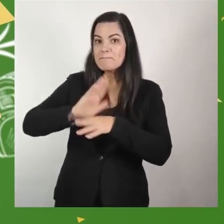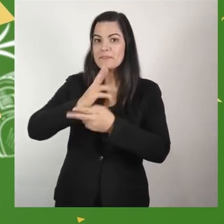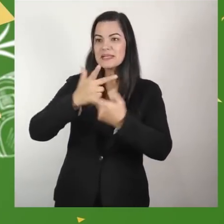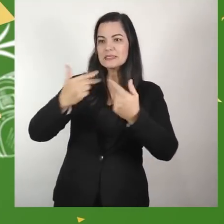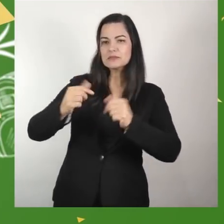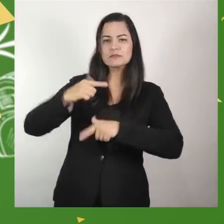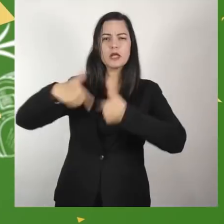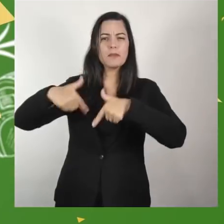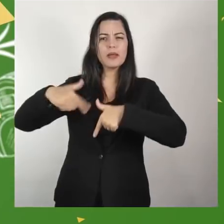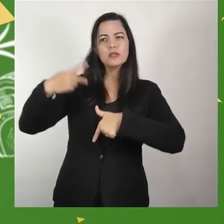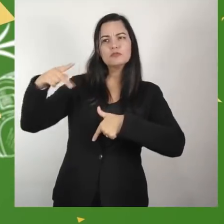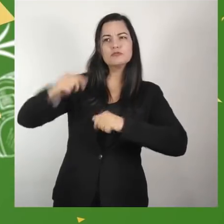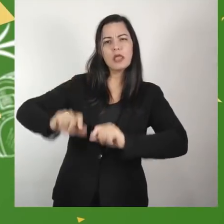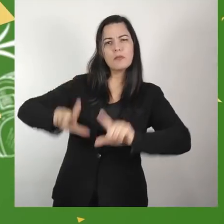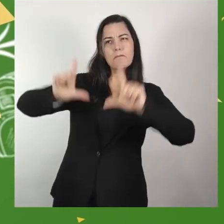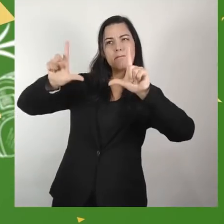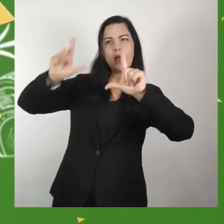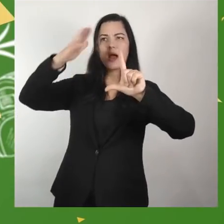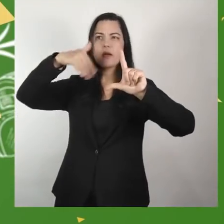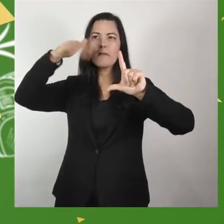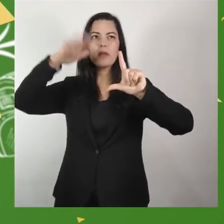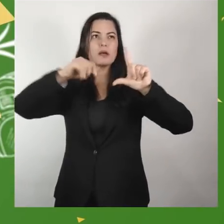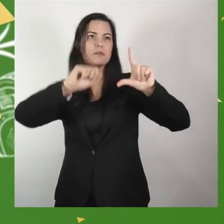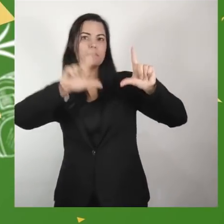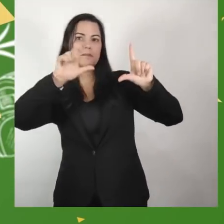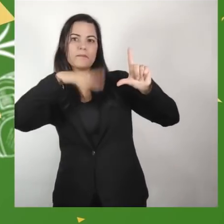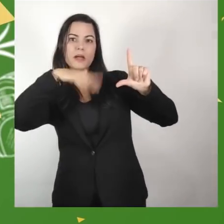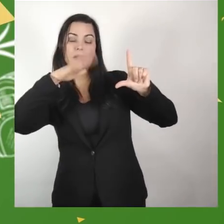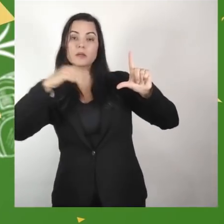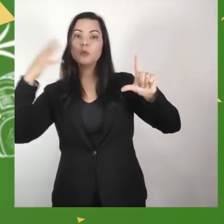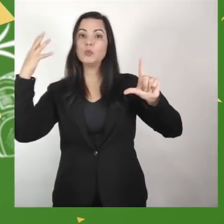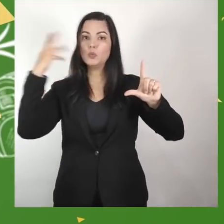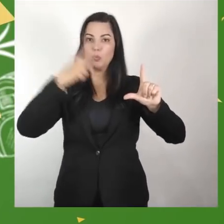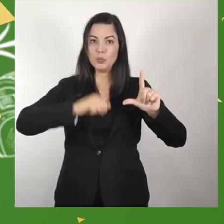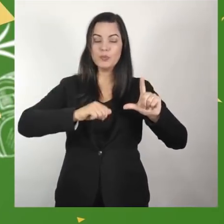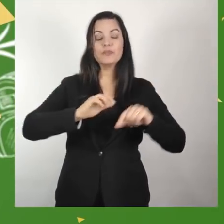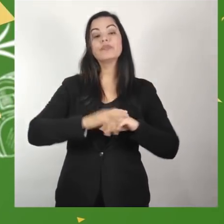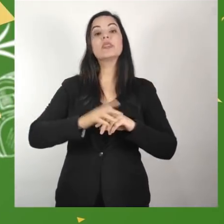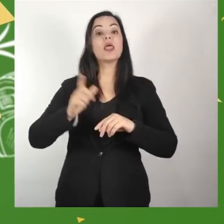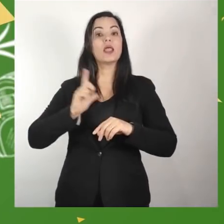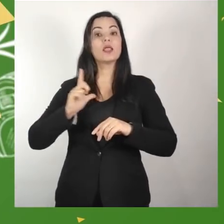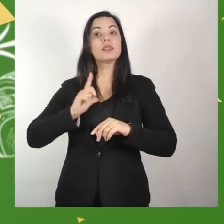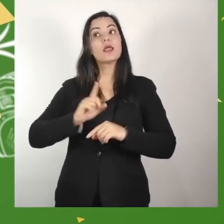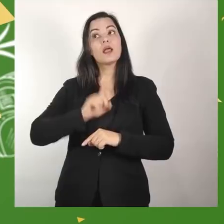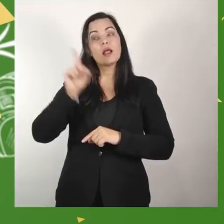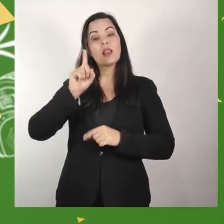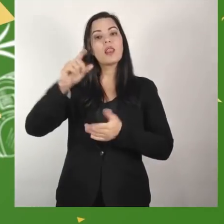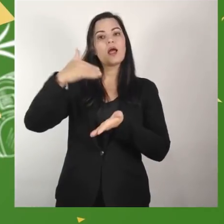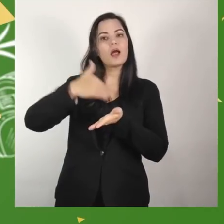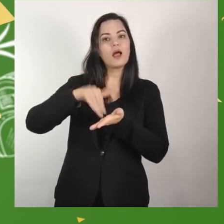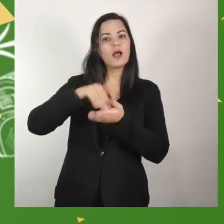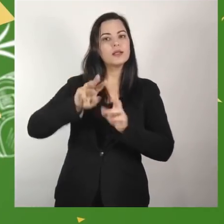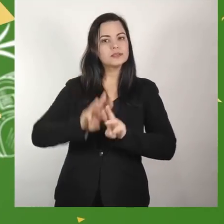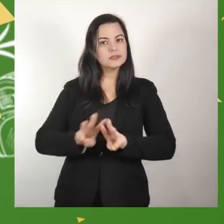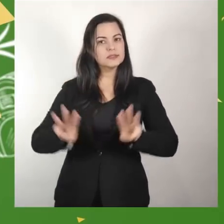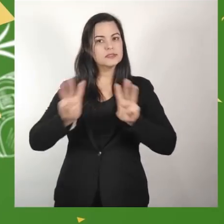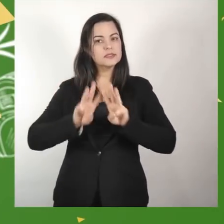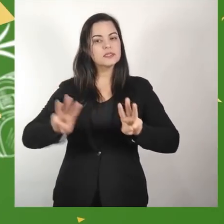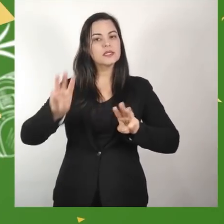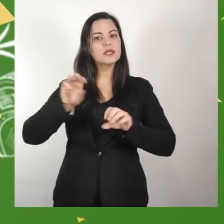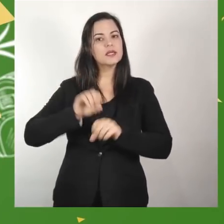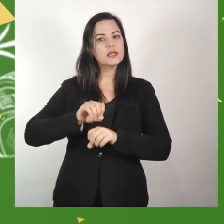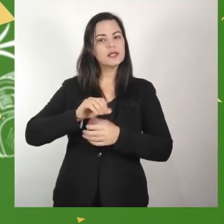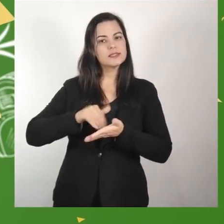obras desse pintor, né, conhecer o trabalho dele, vai ficar disponível para vocês um link lá